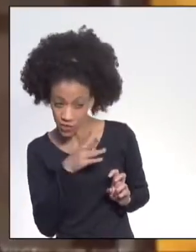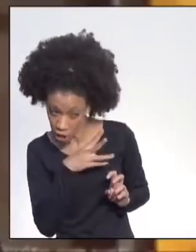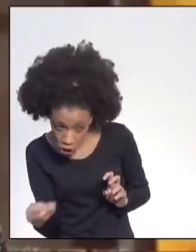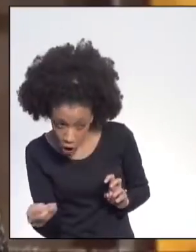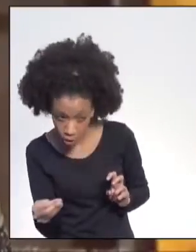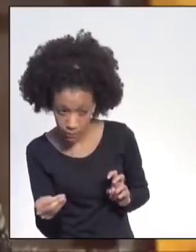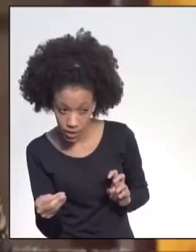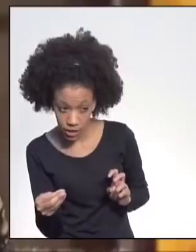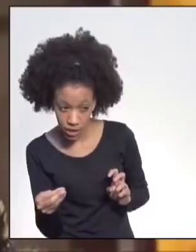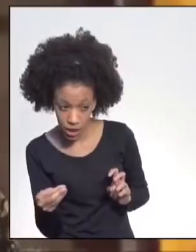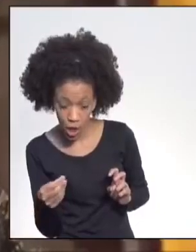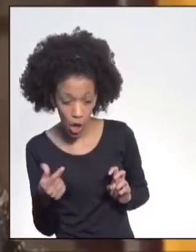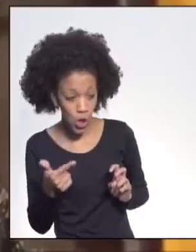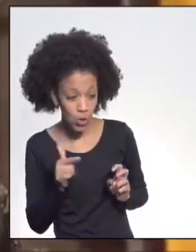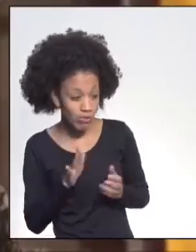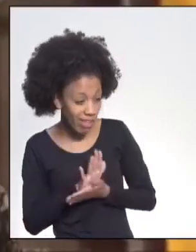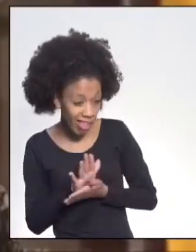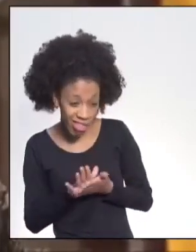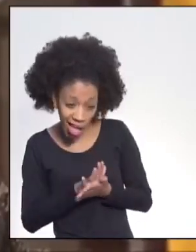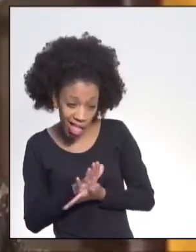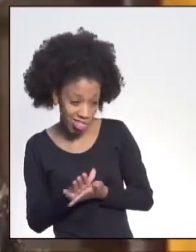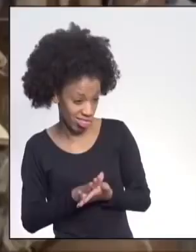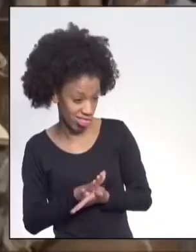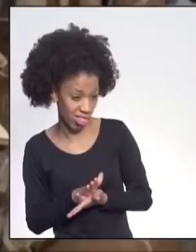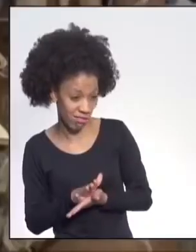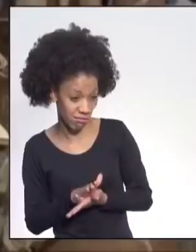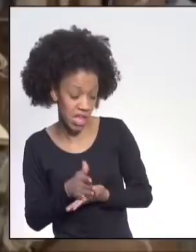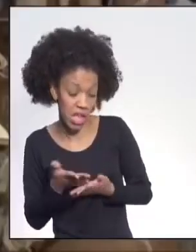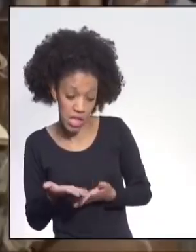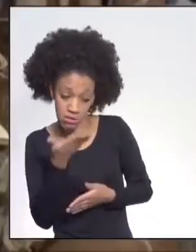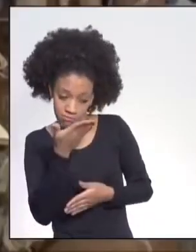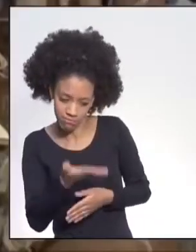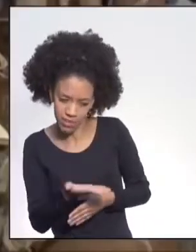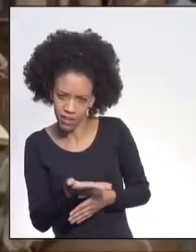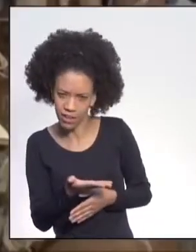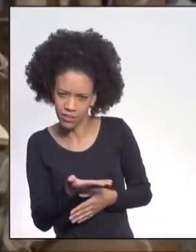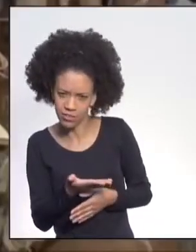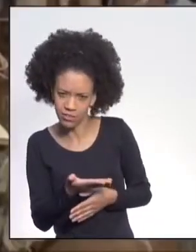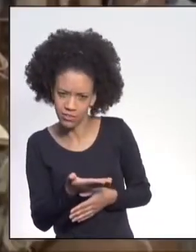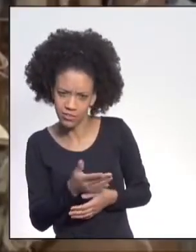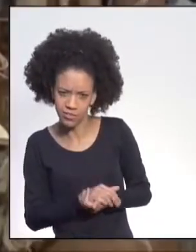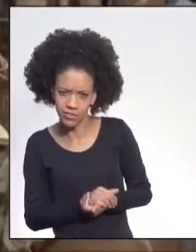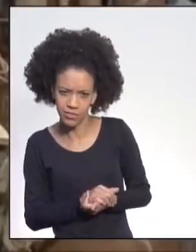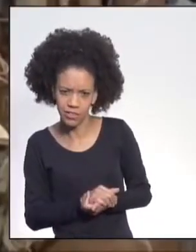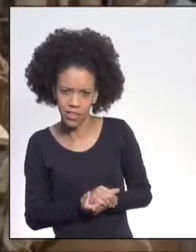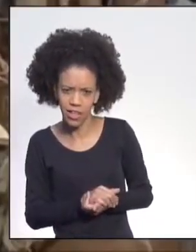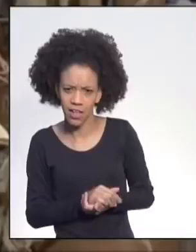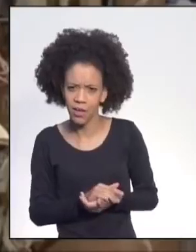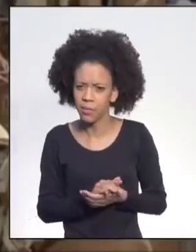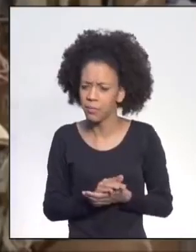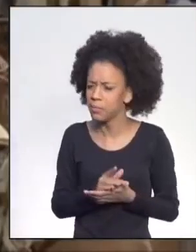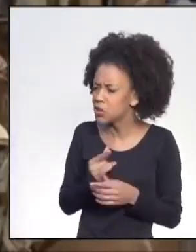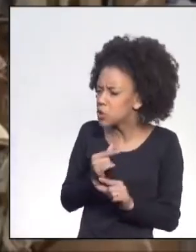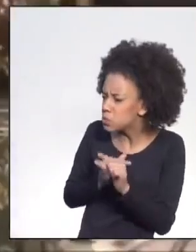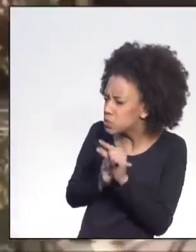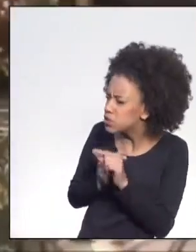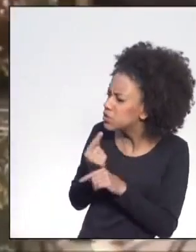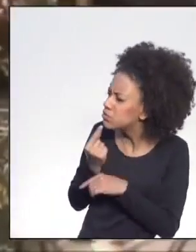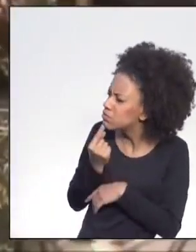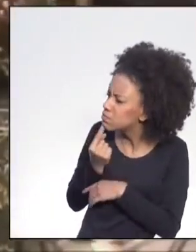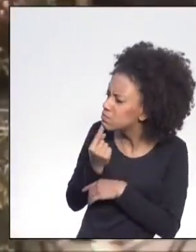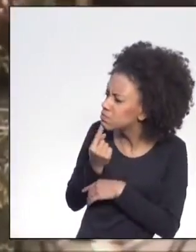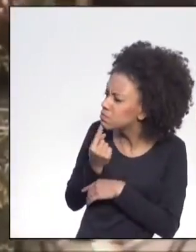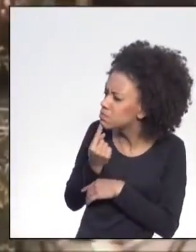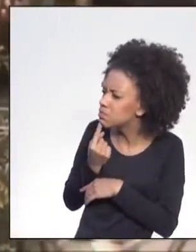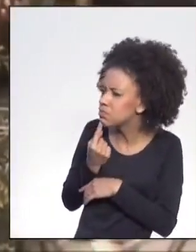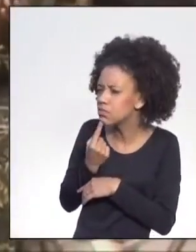n'y a absolument rien. não existe nada. Et c'est cette cause, E é essa causa, quelle qu'elle soit sa petitesse, mesmo com toda a sua pequenez, c'est ça